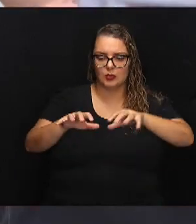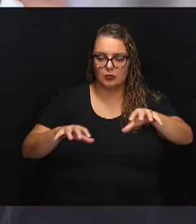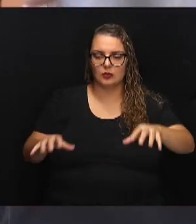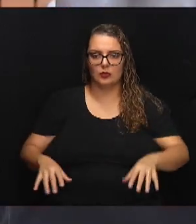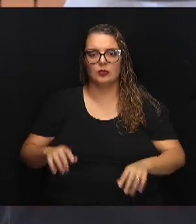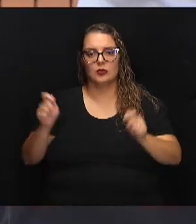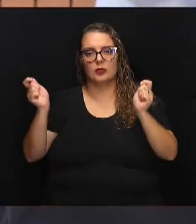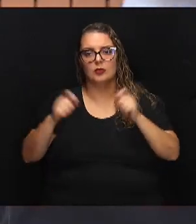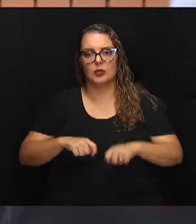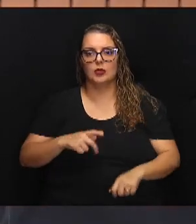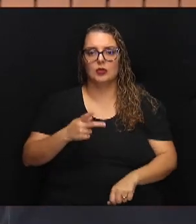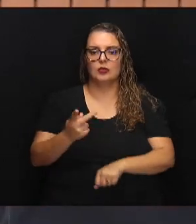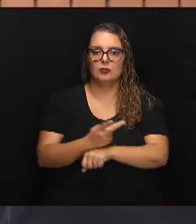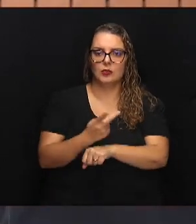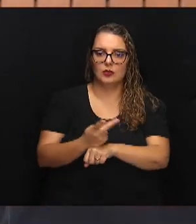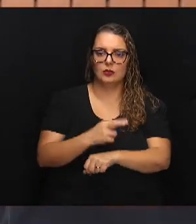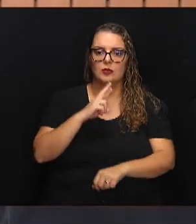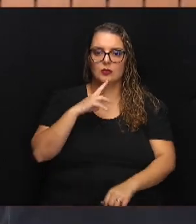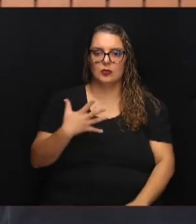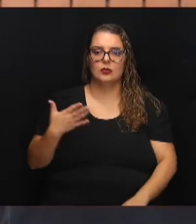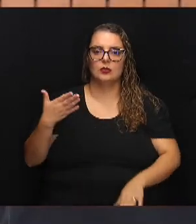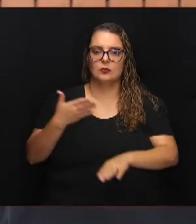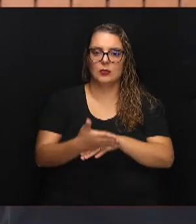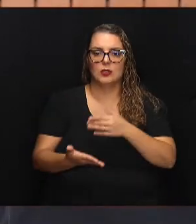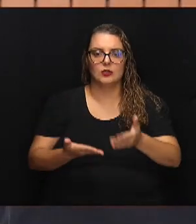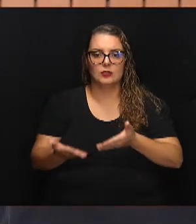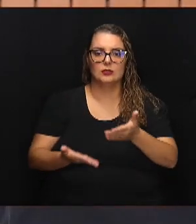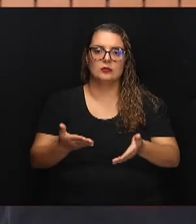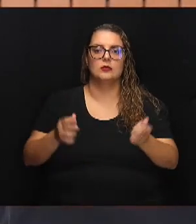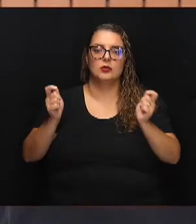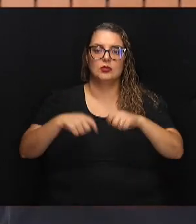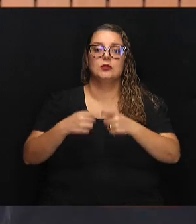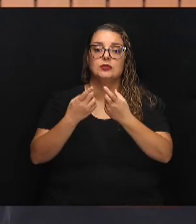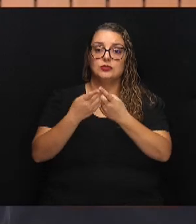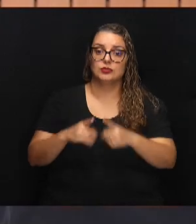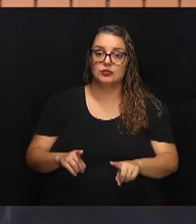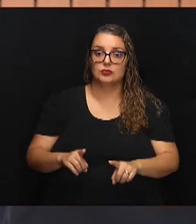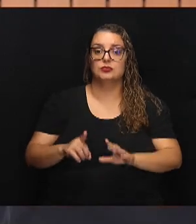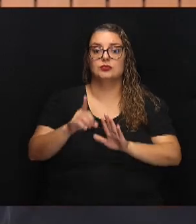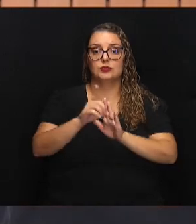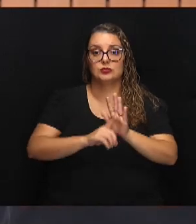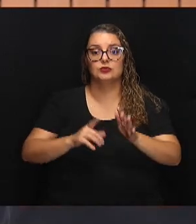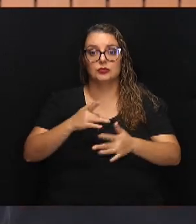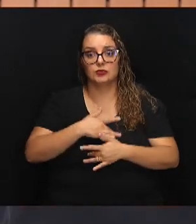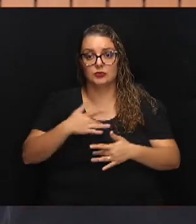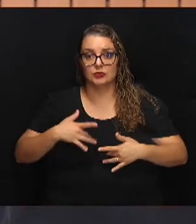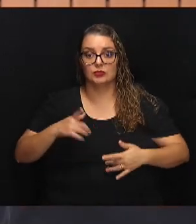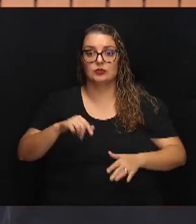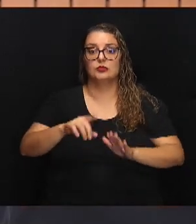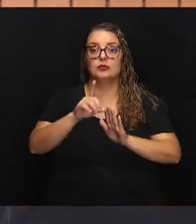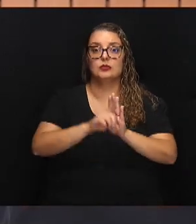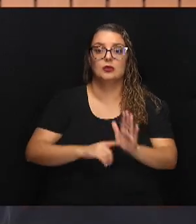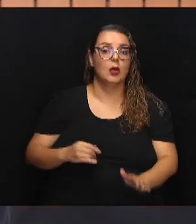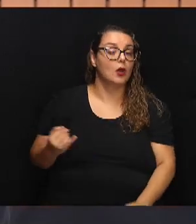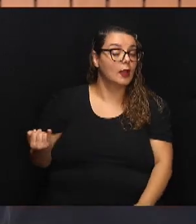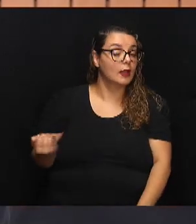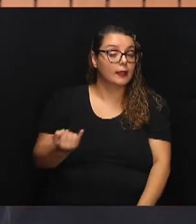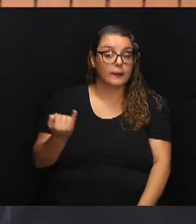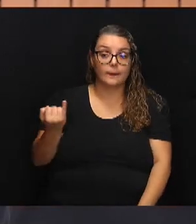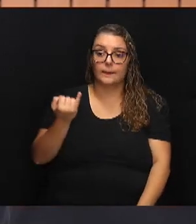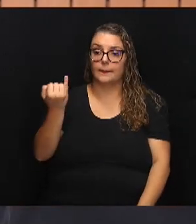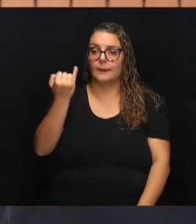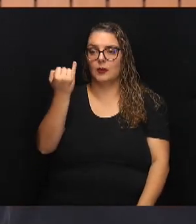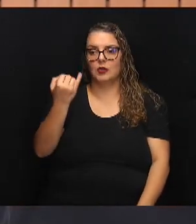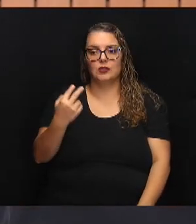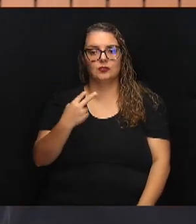e buscando soluções que garantam o acesso a tratamentos eficazes e dignos. O direito à saúde é um direito fundamental e não